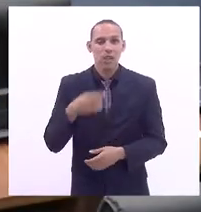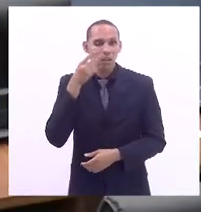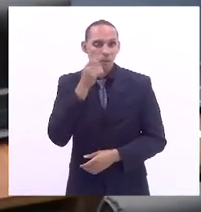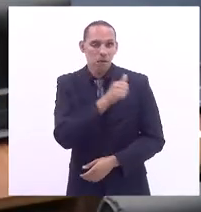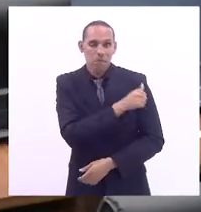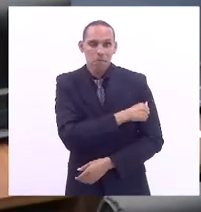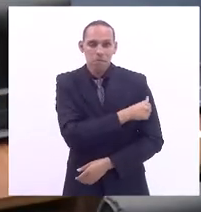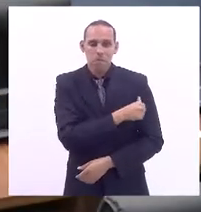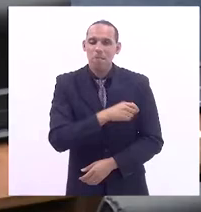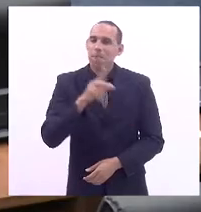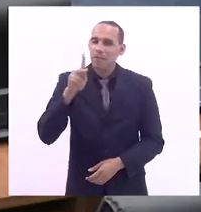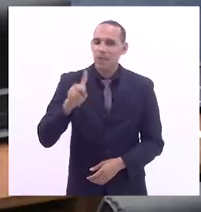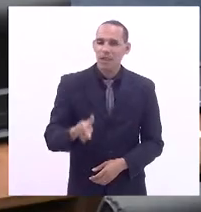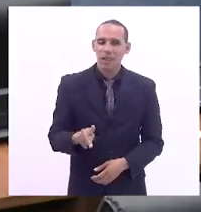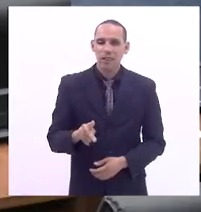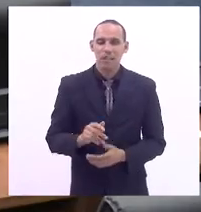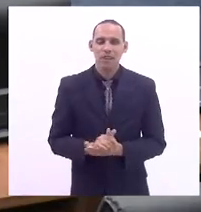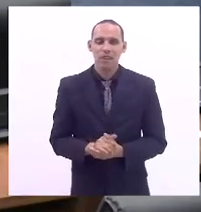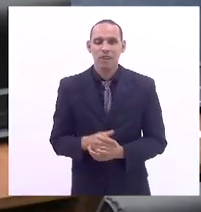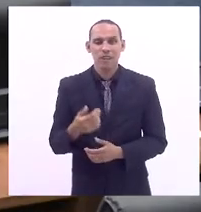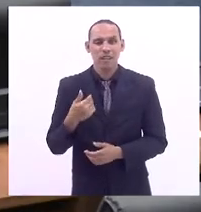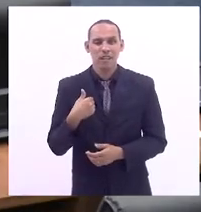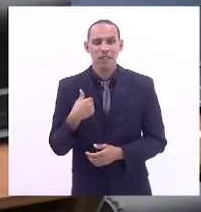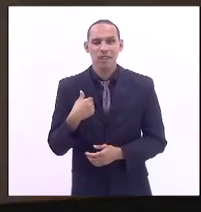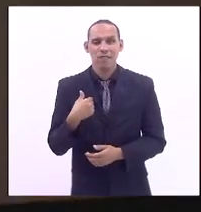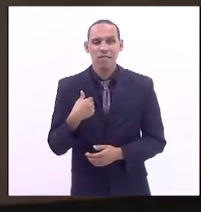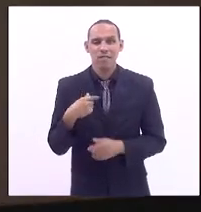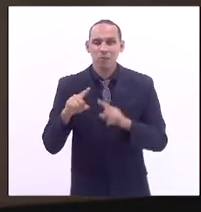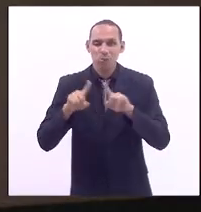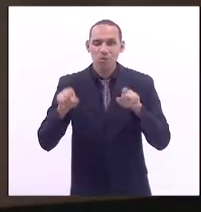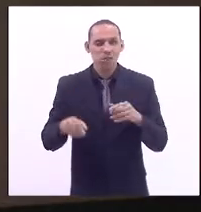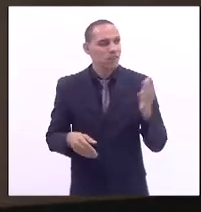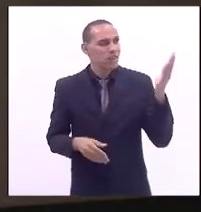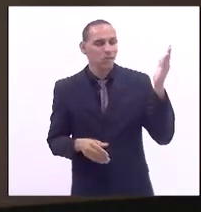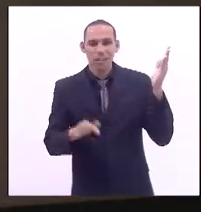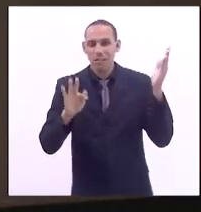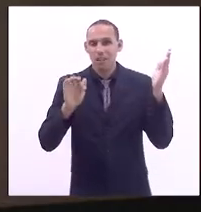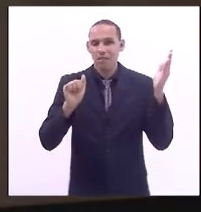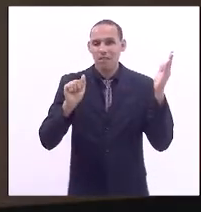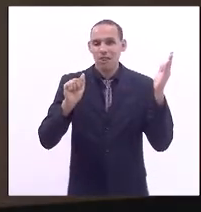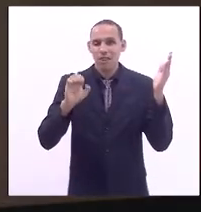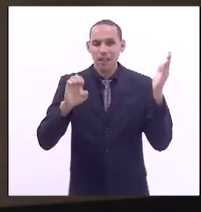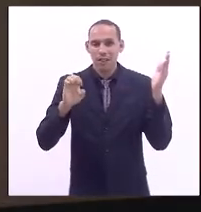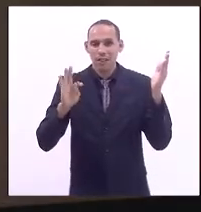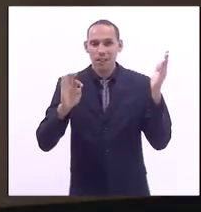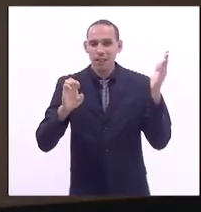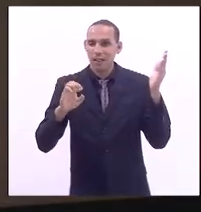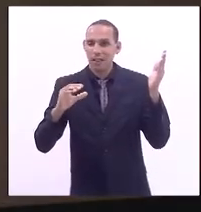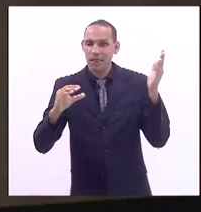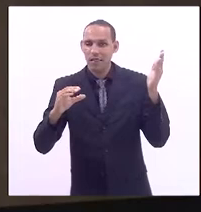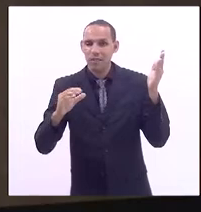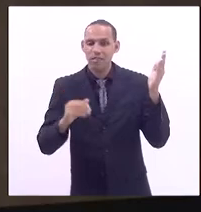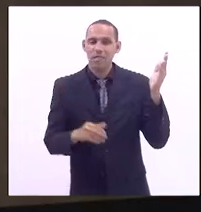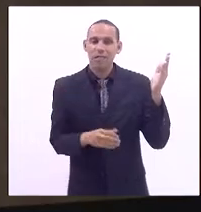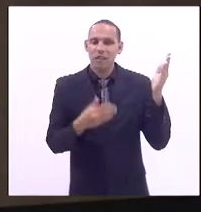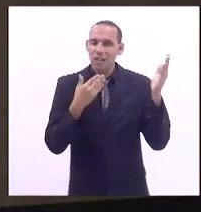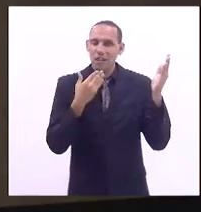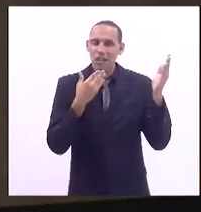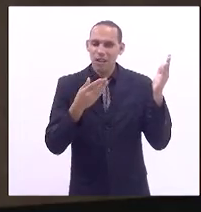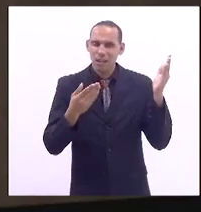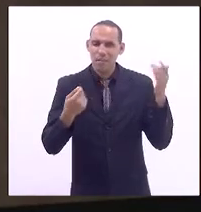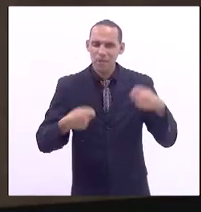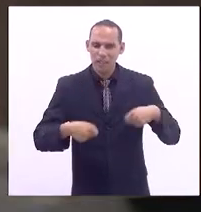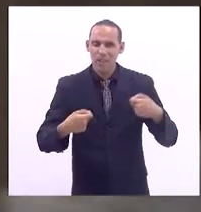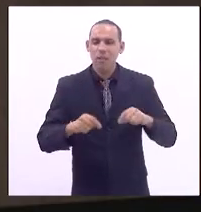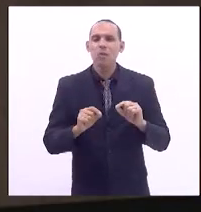Rejane Presidente é eu tô aqui com os servidores da Faetec que trouxeram Uma demanda